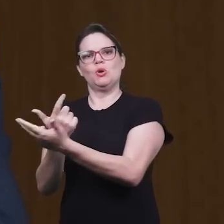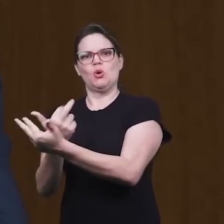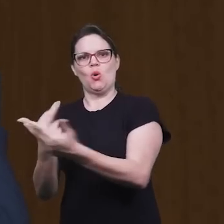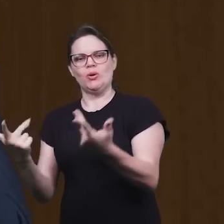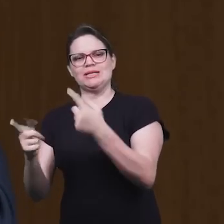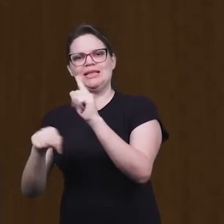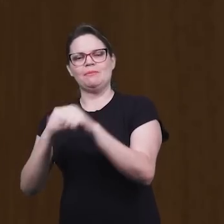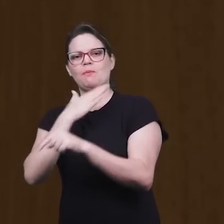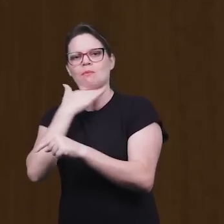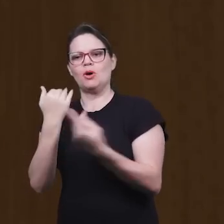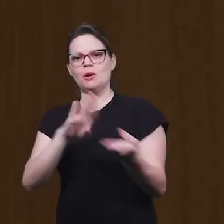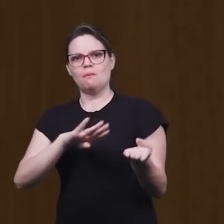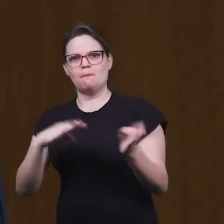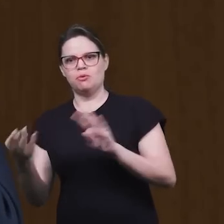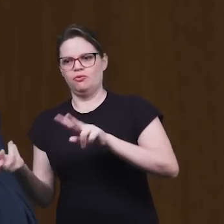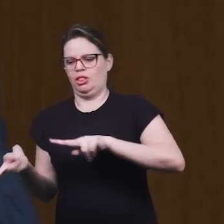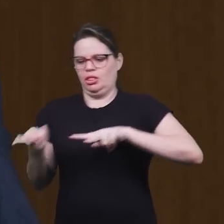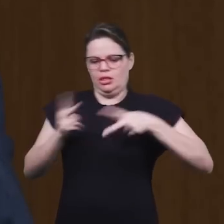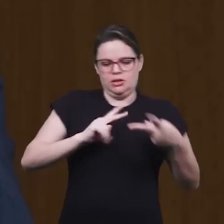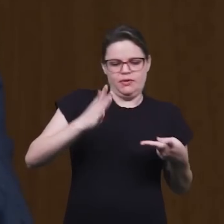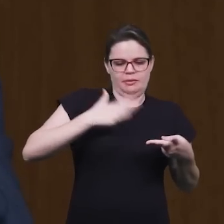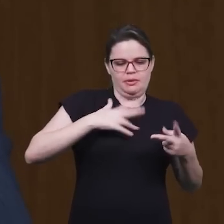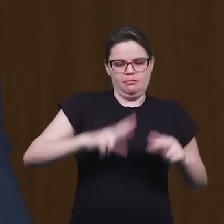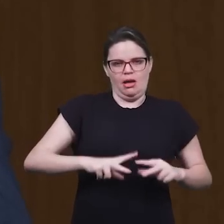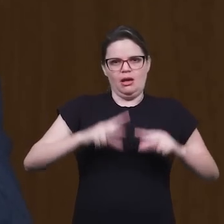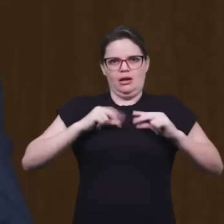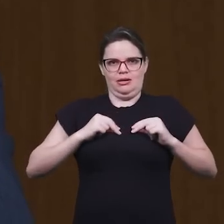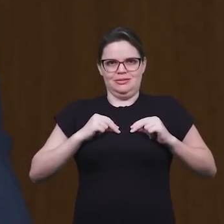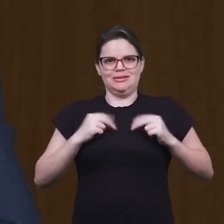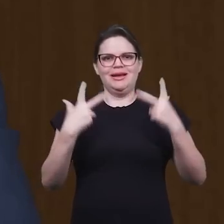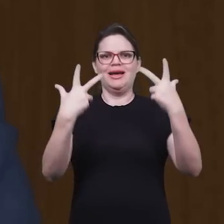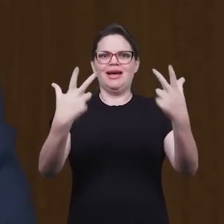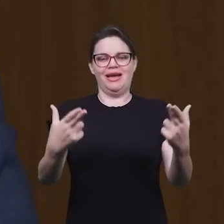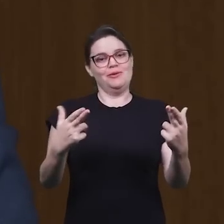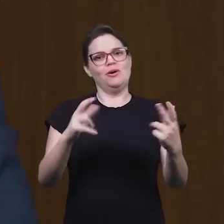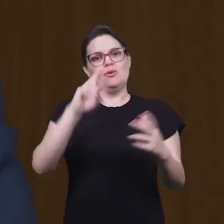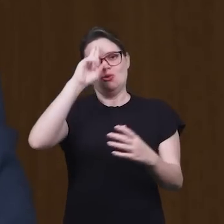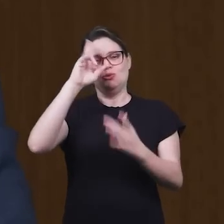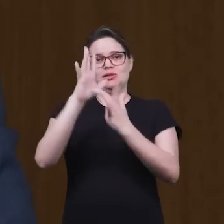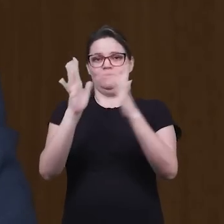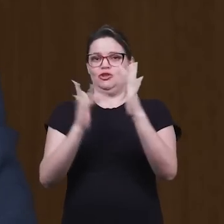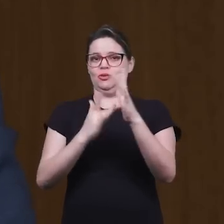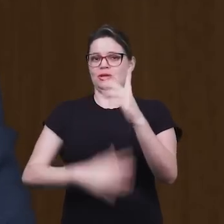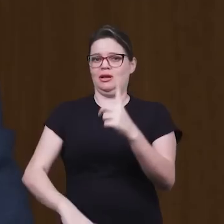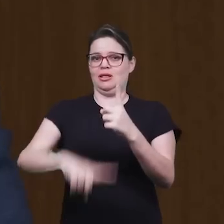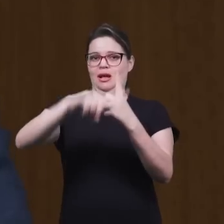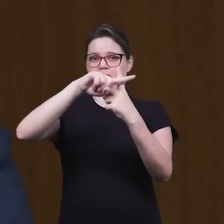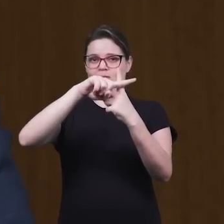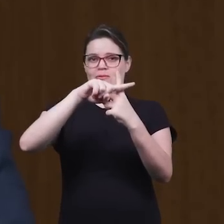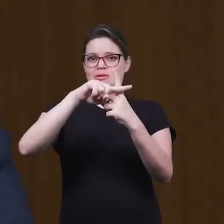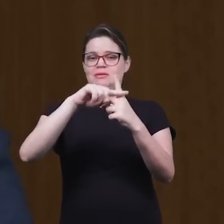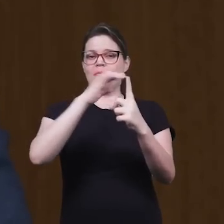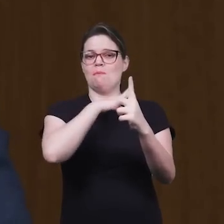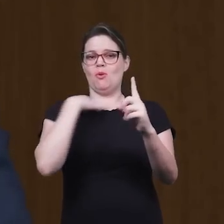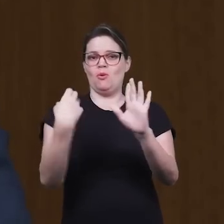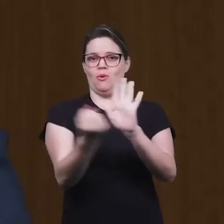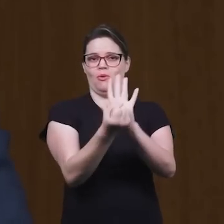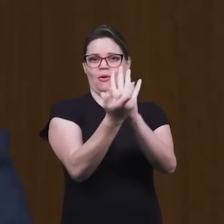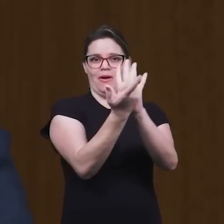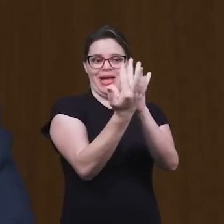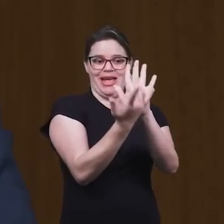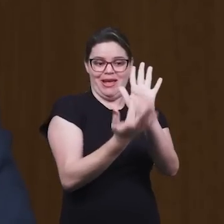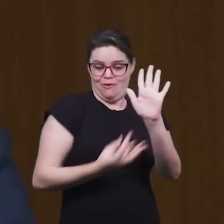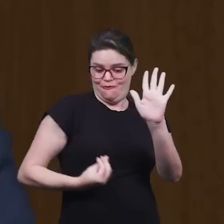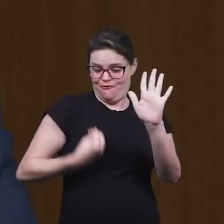O salário do pecado é a morte, mas o dom gratuito de Deus é a vida eterna e a salvação. Amém. Quem que lutou por essa herança? Quem